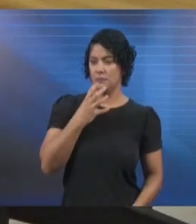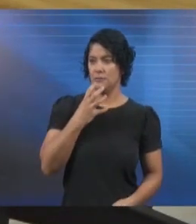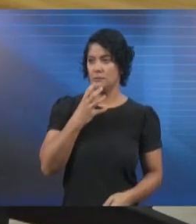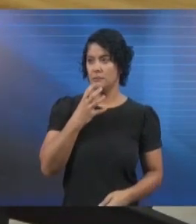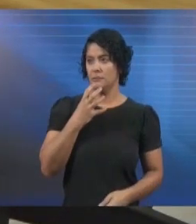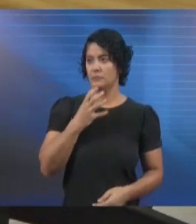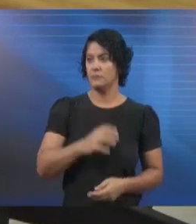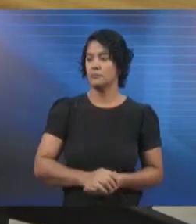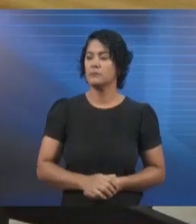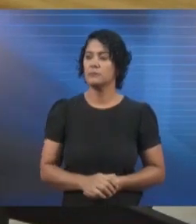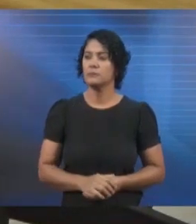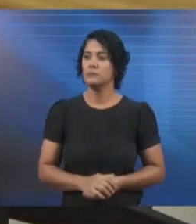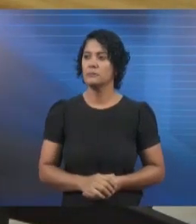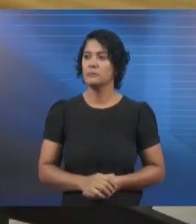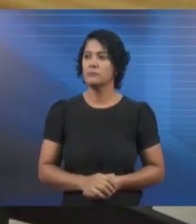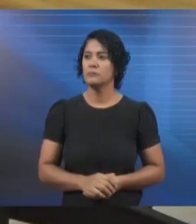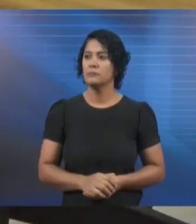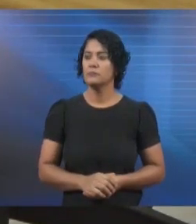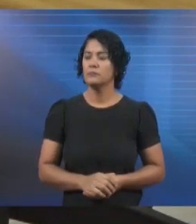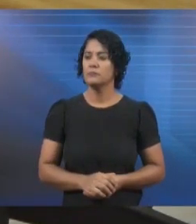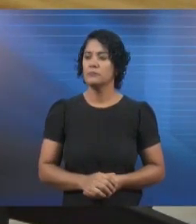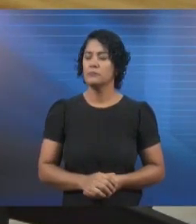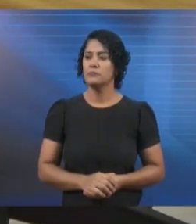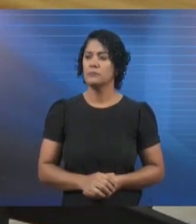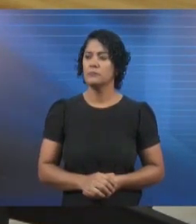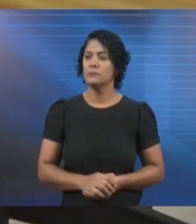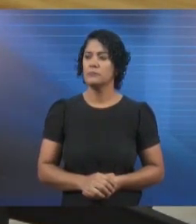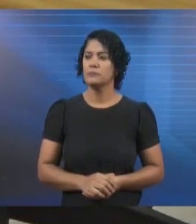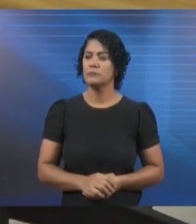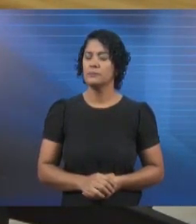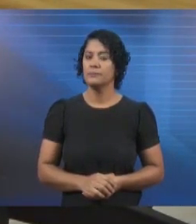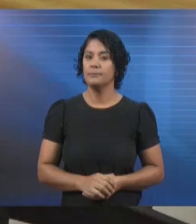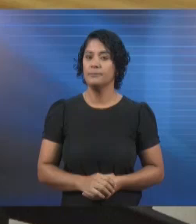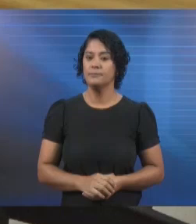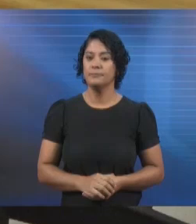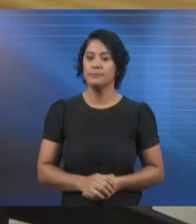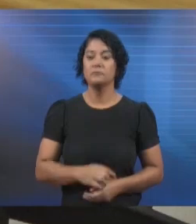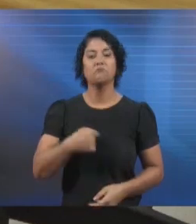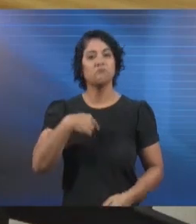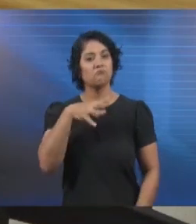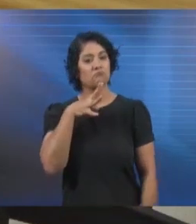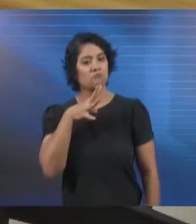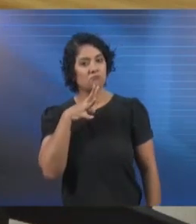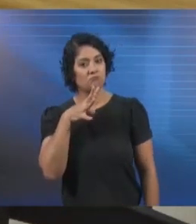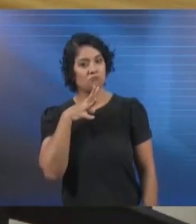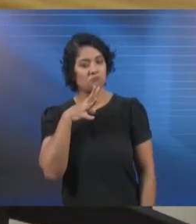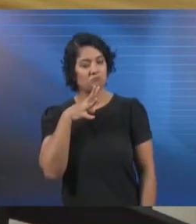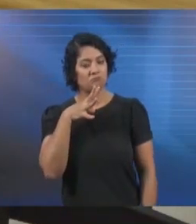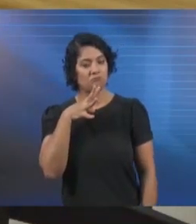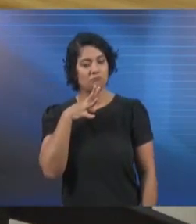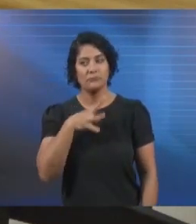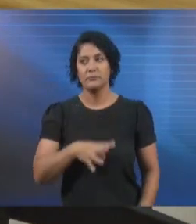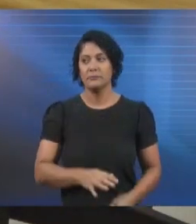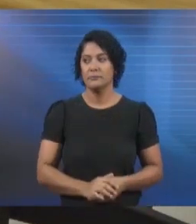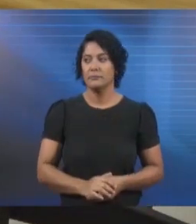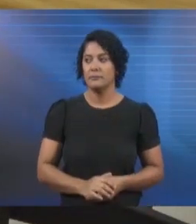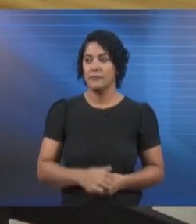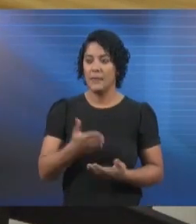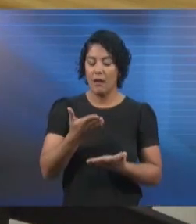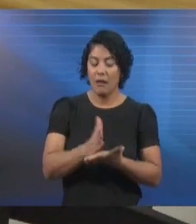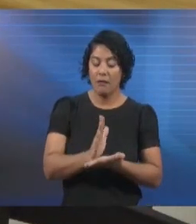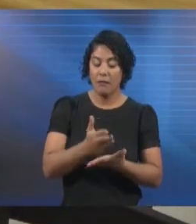muito preparado para a função que exerce eh que eu conhecia eh através de algumas